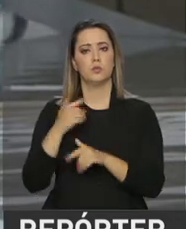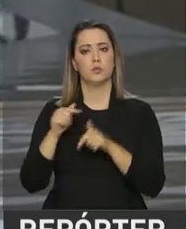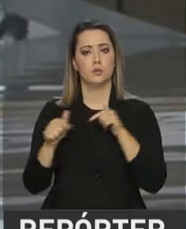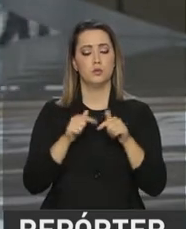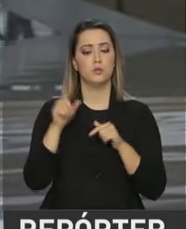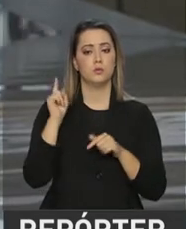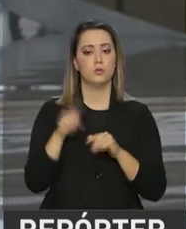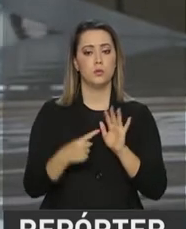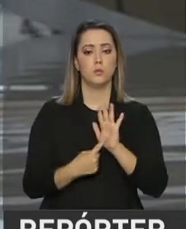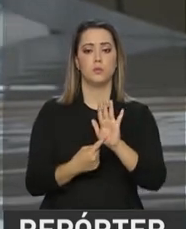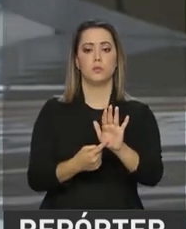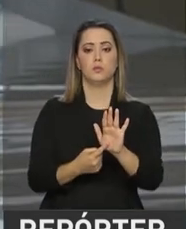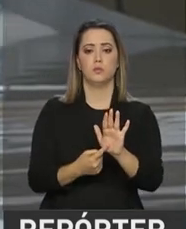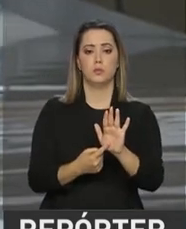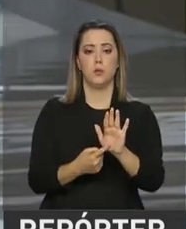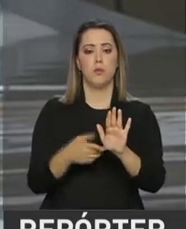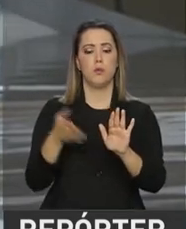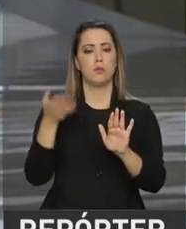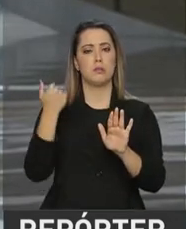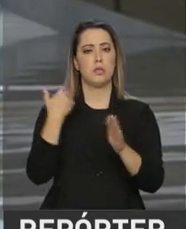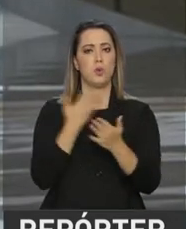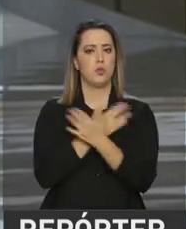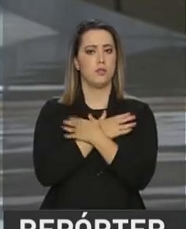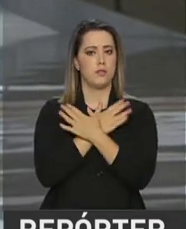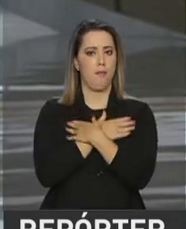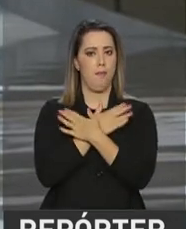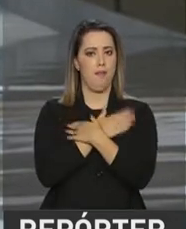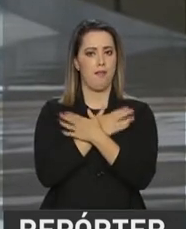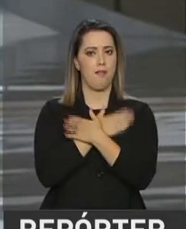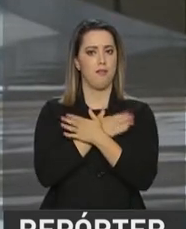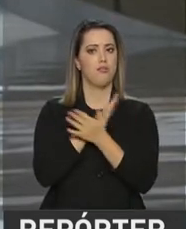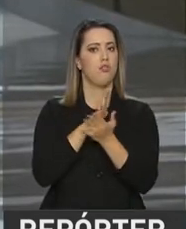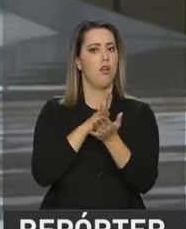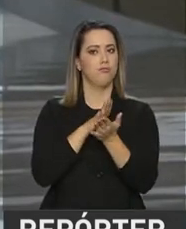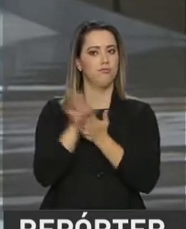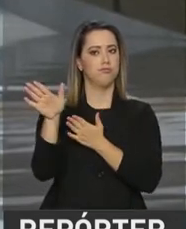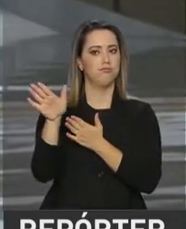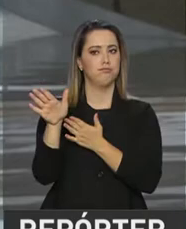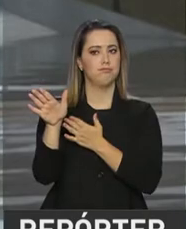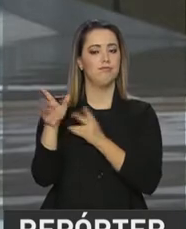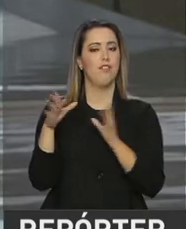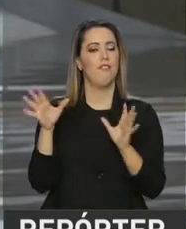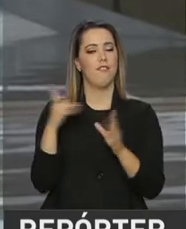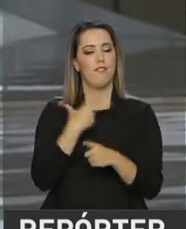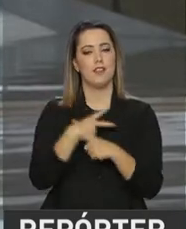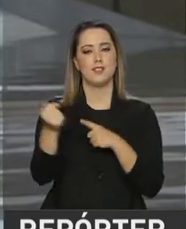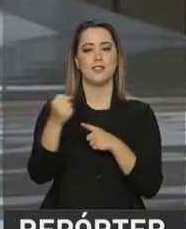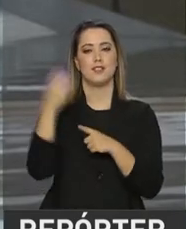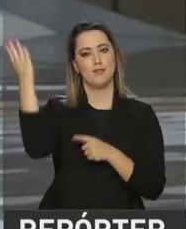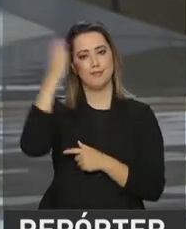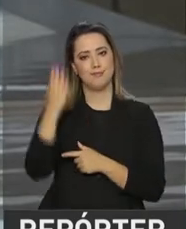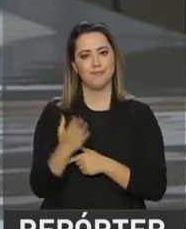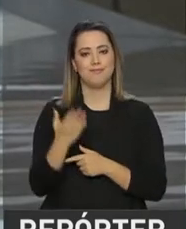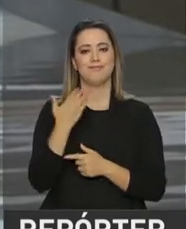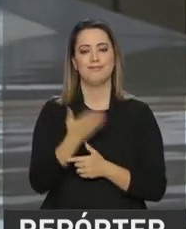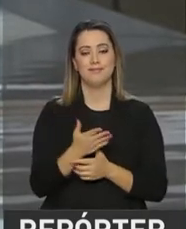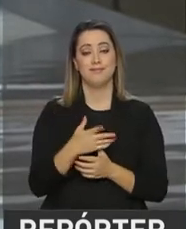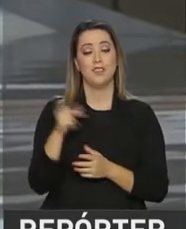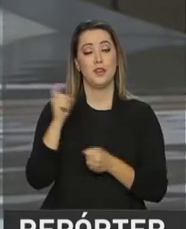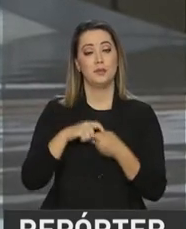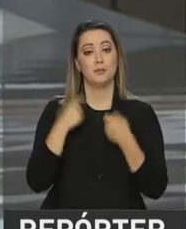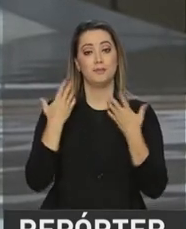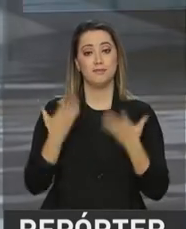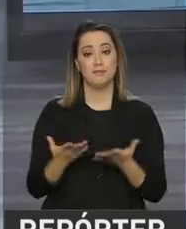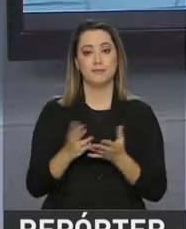trabalho demonstra que o fantasma do desemprego está sendo superado no brasil eu voto com você não